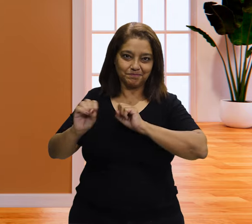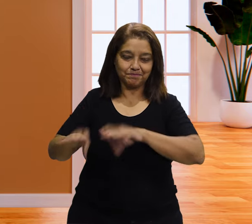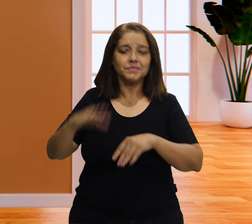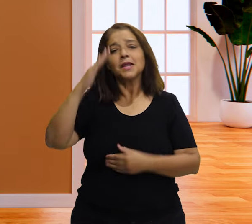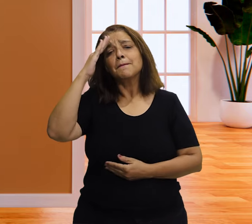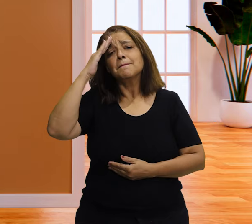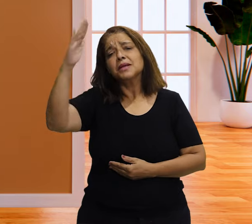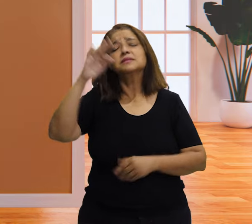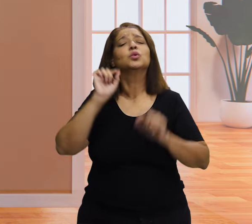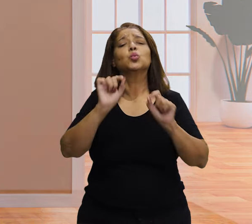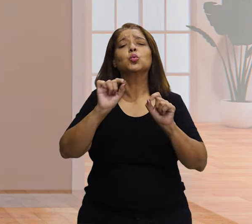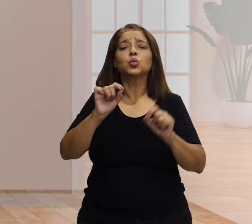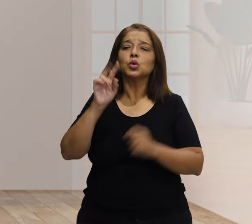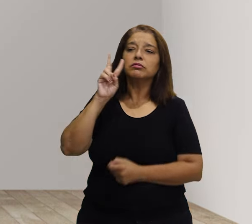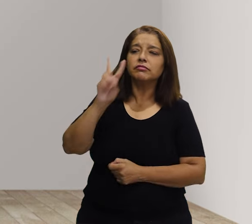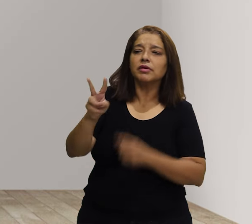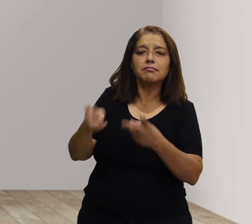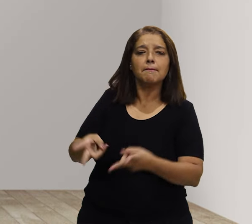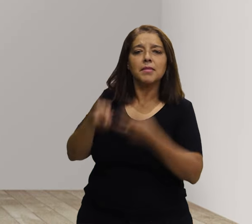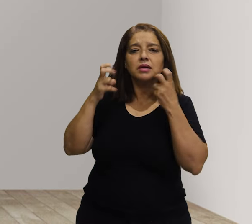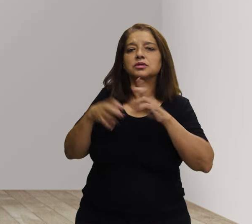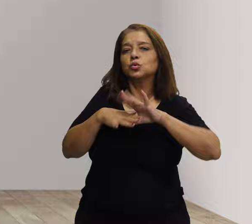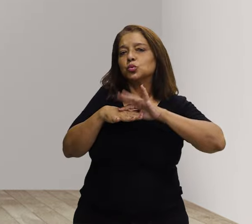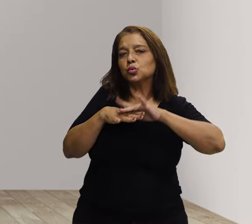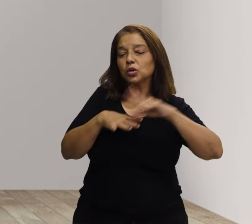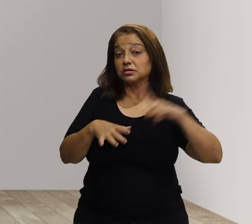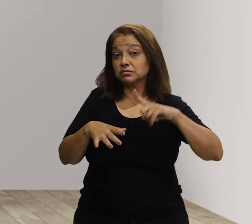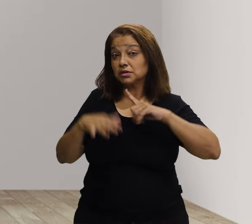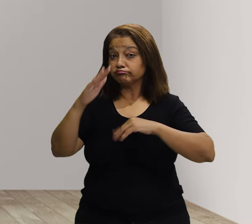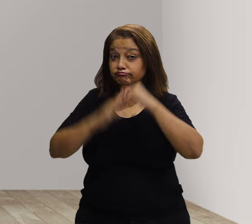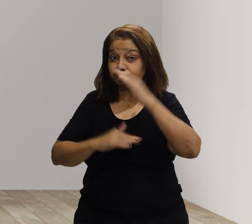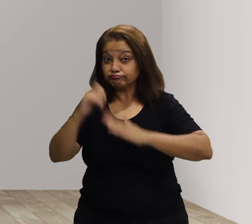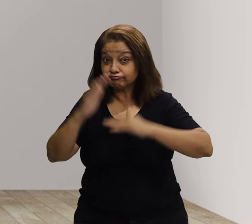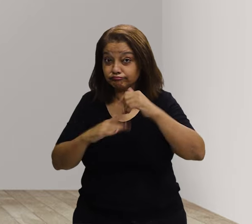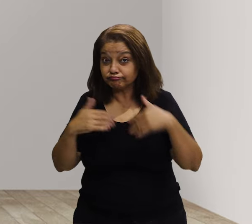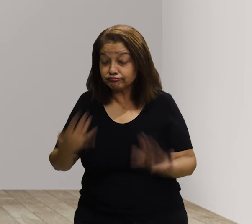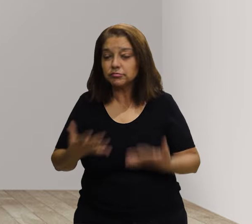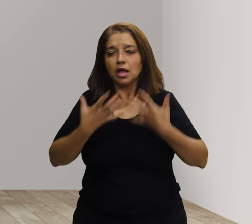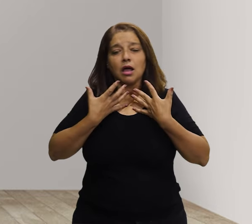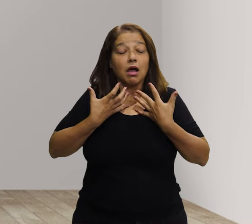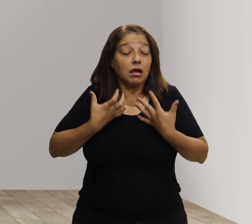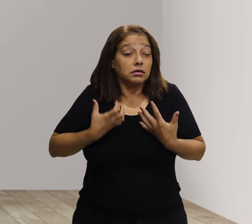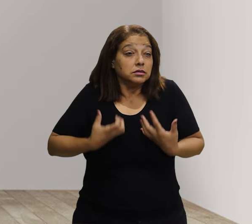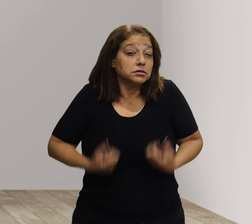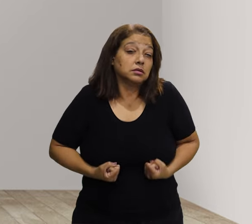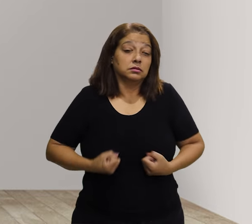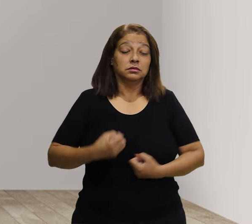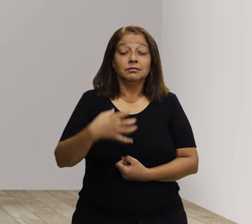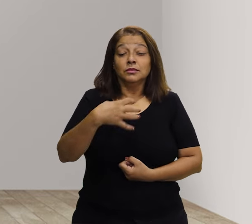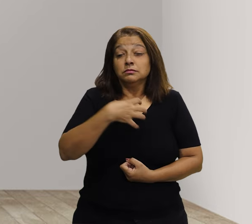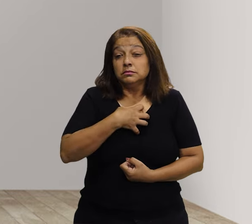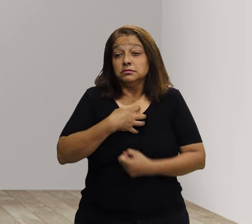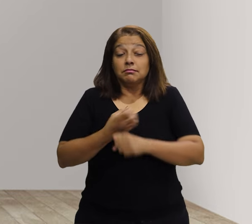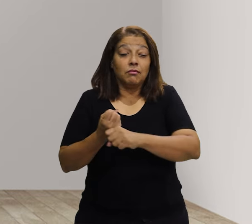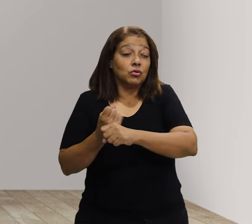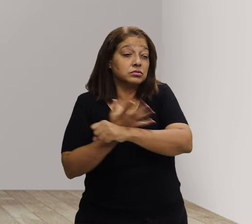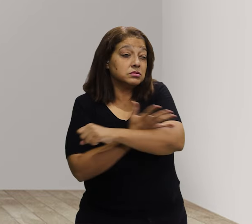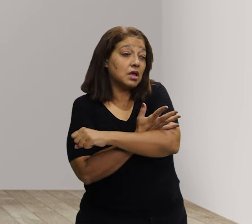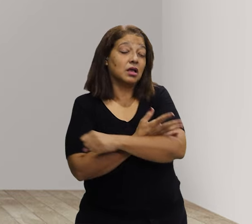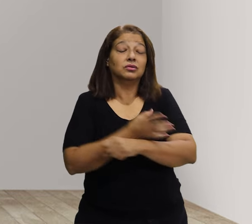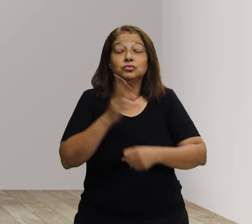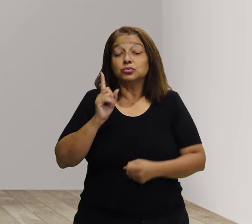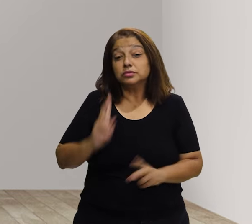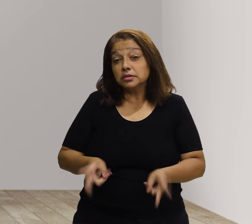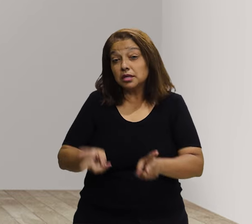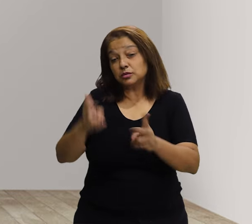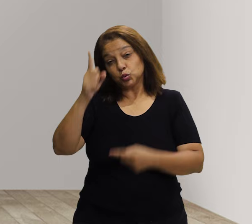profissionais apresentam? Exaustão física e emocional, como cansaço constante. A